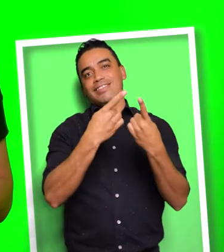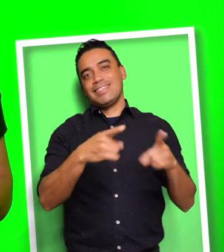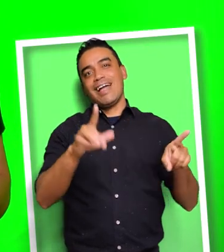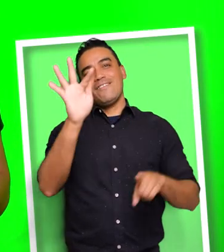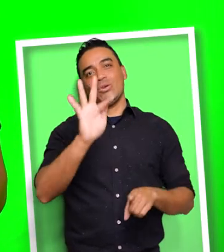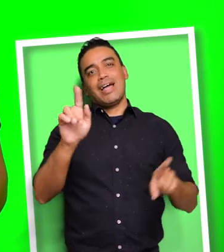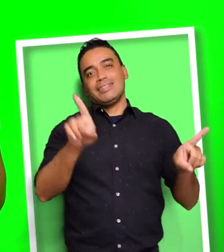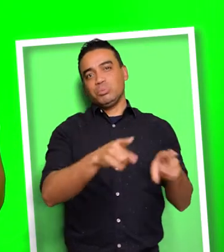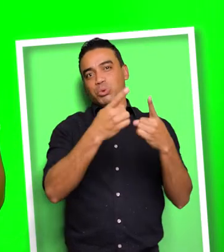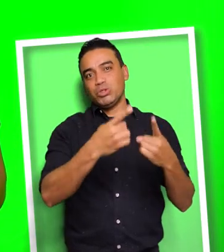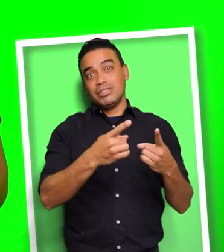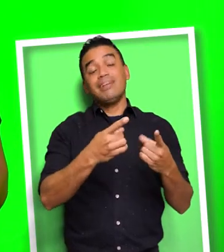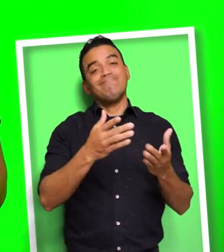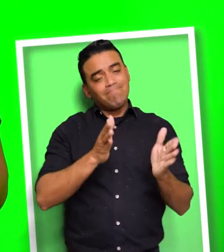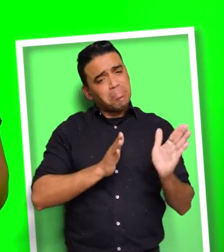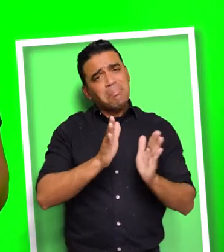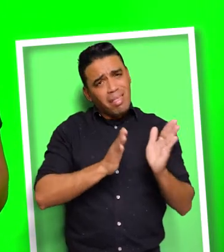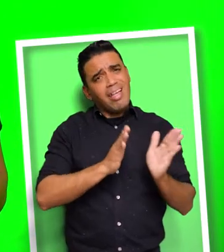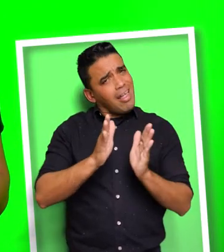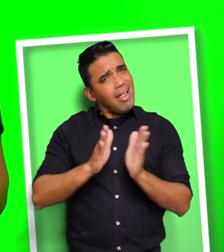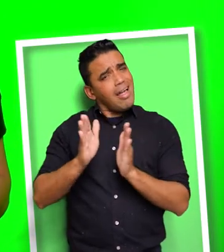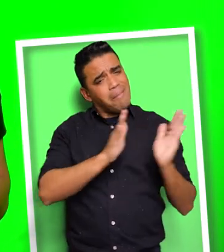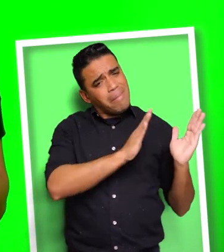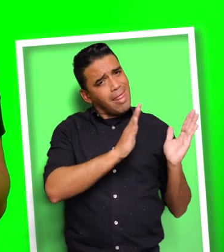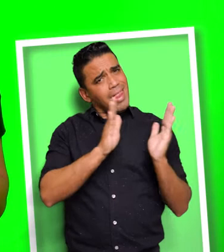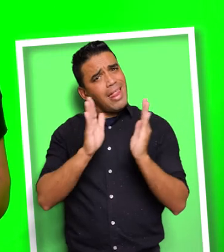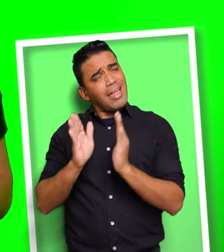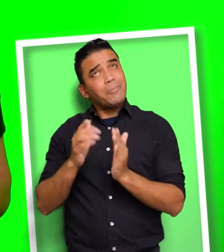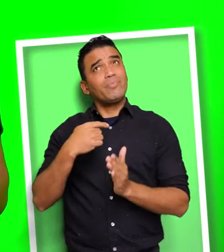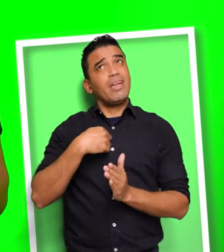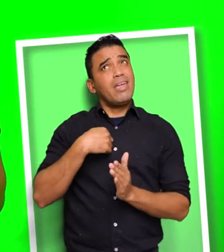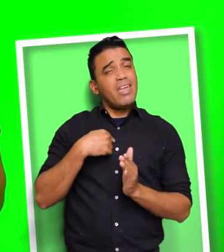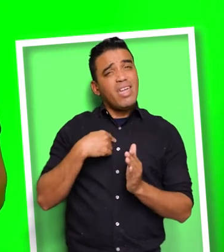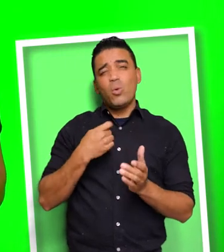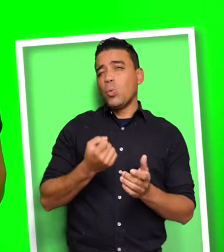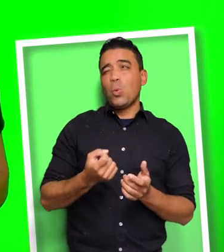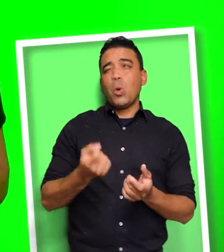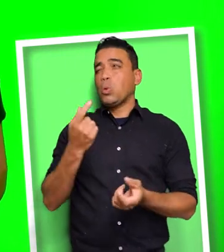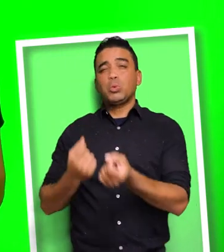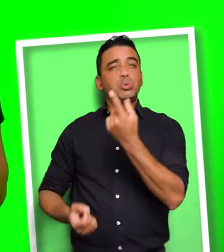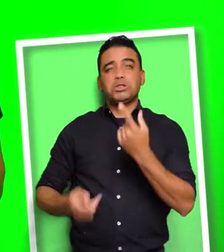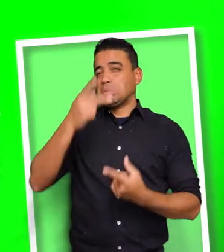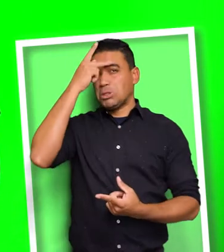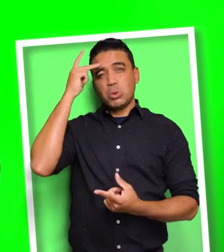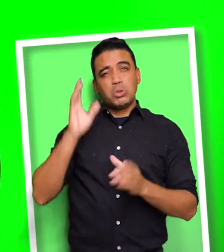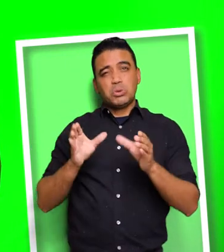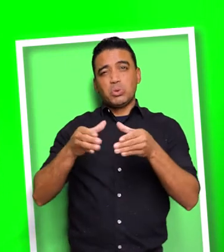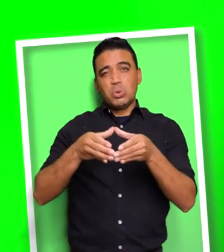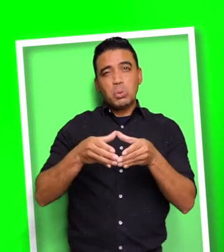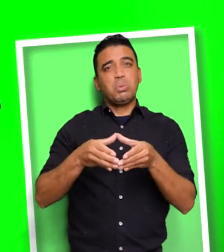Durante a faculdade de música, eu e alguns integrantes do grupo Rosa dos Ventos